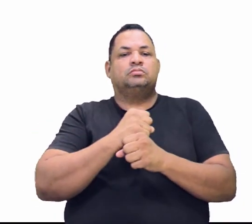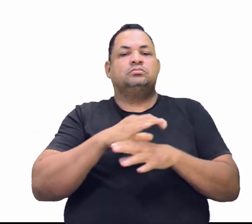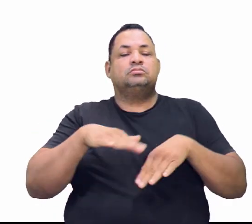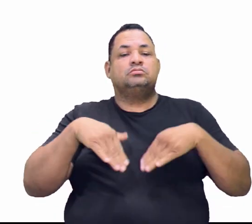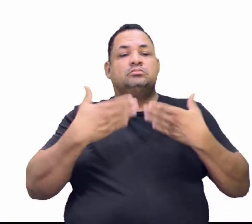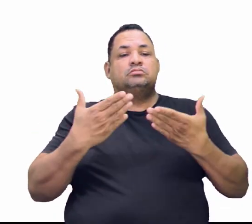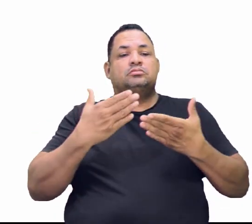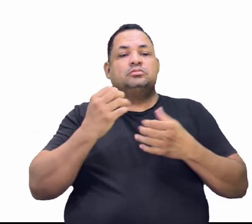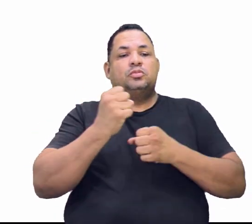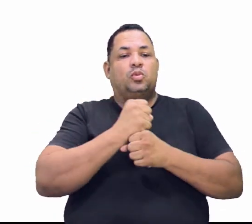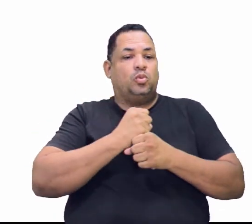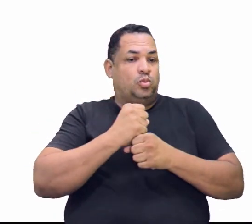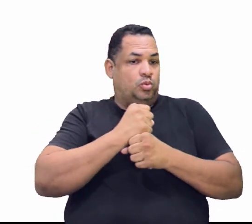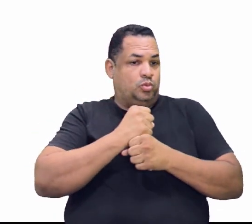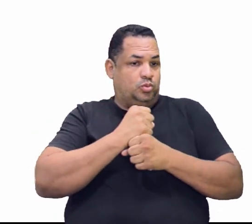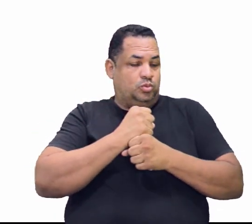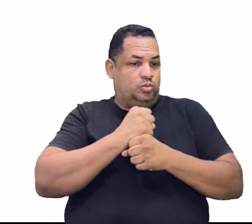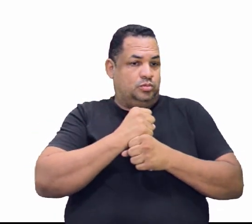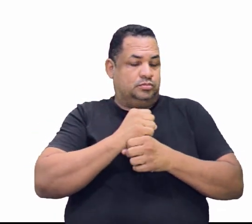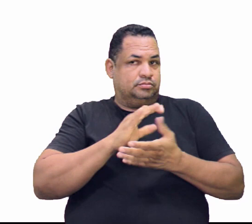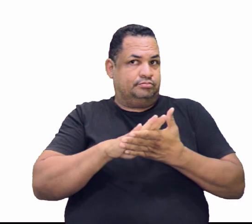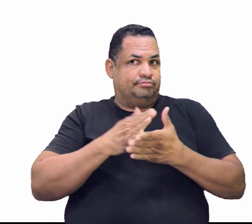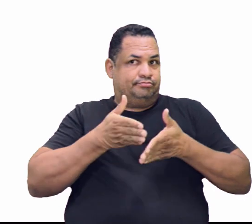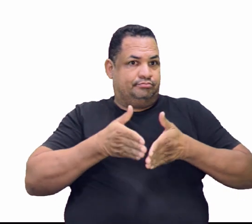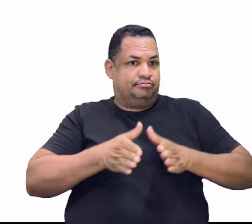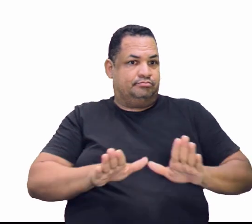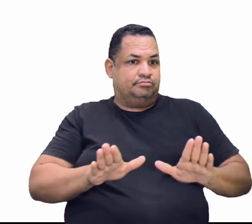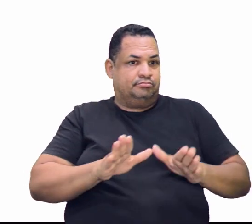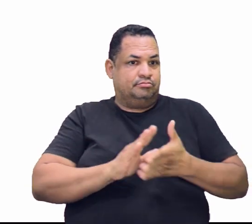Agora vamos lá. Se ele nasce em